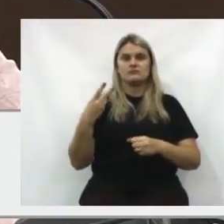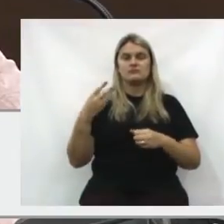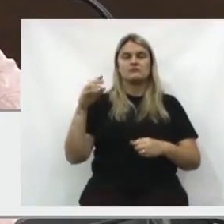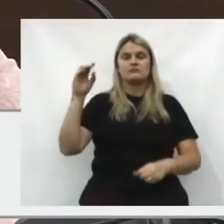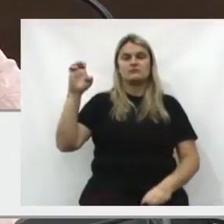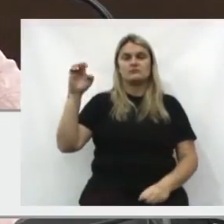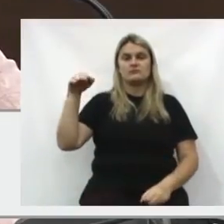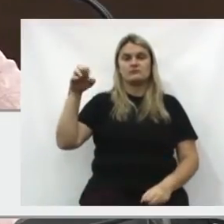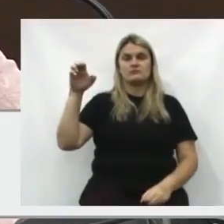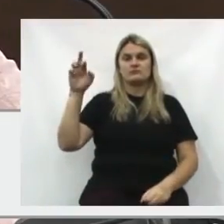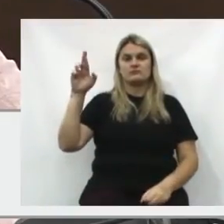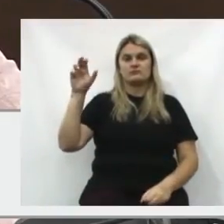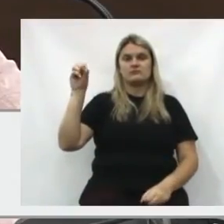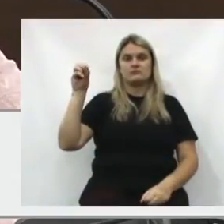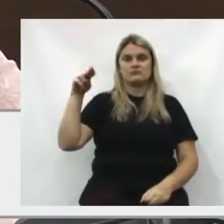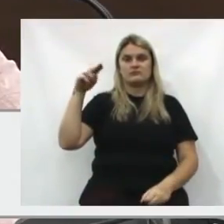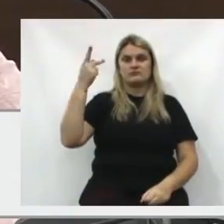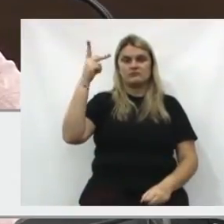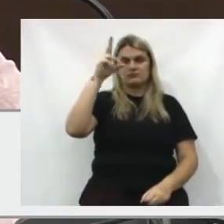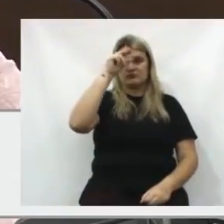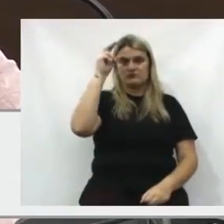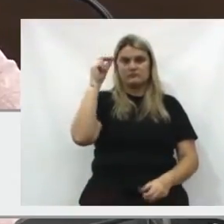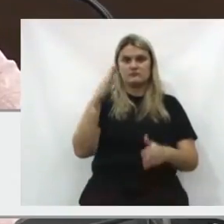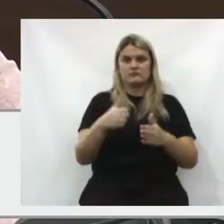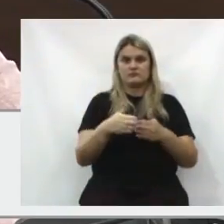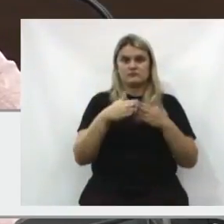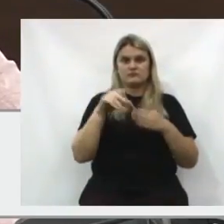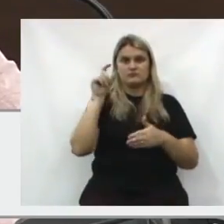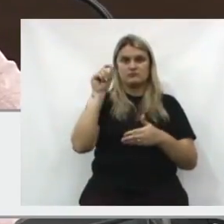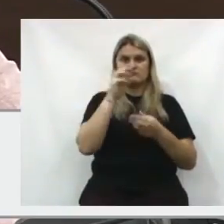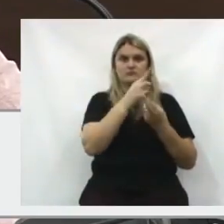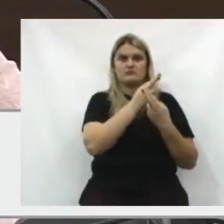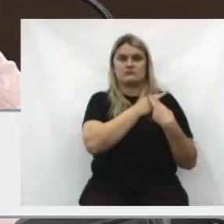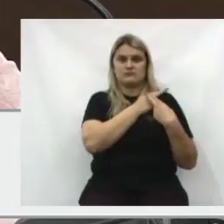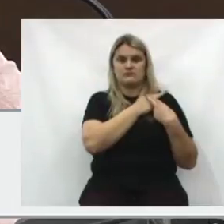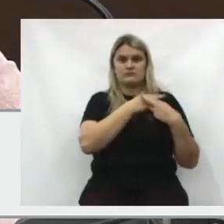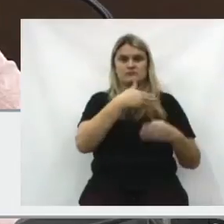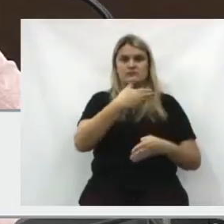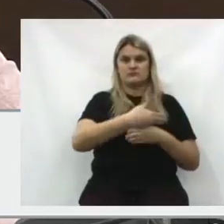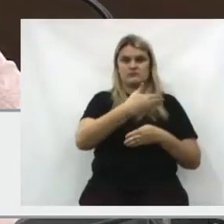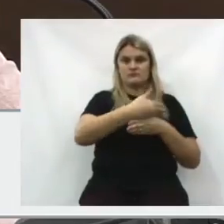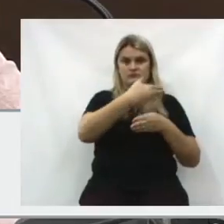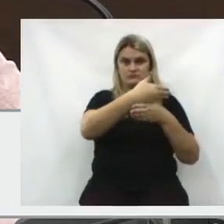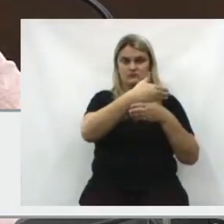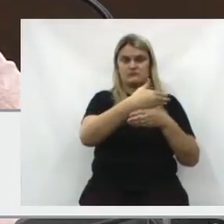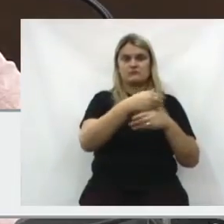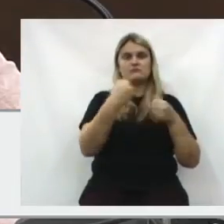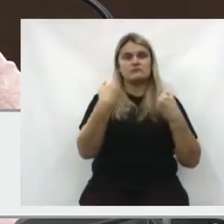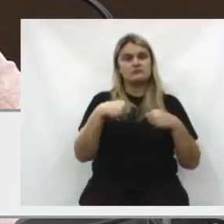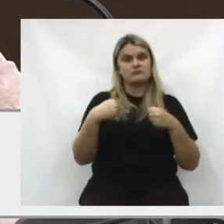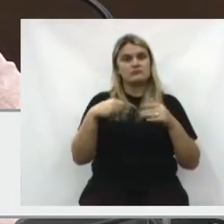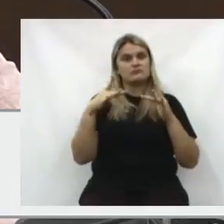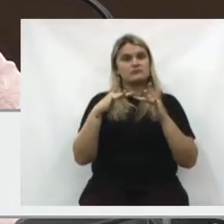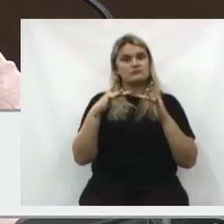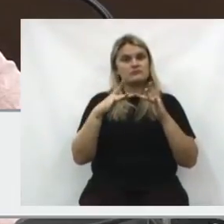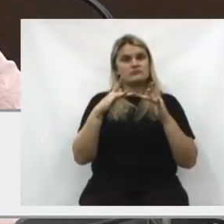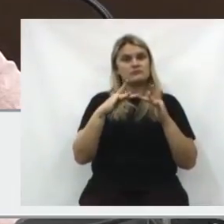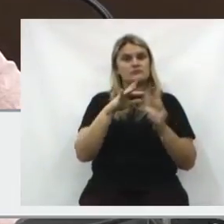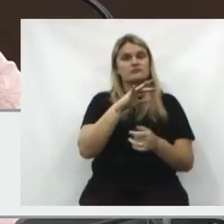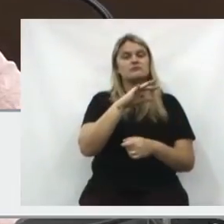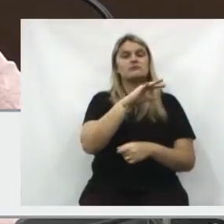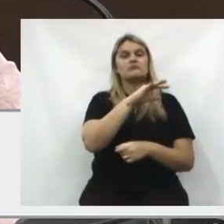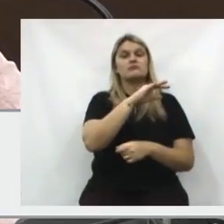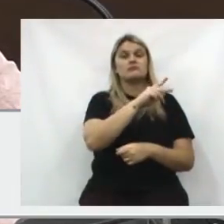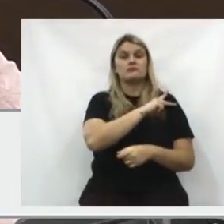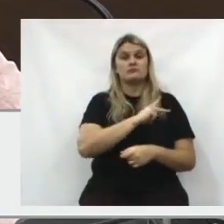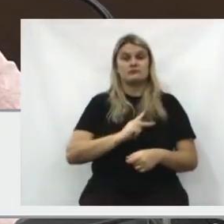39/2017, do vereador Emerson de Souza. Ao senhor prefeito que solicita ao responsável pelo Departamento de Obras entrar